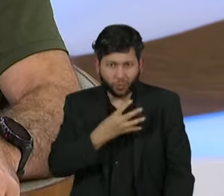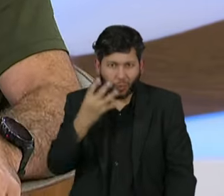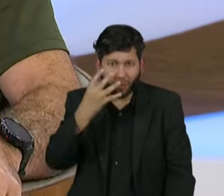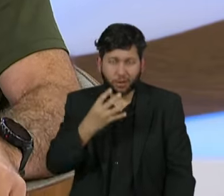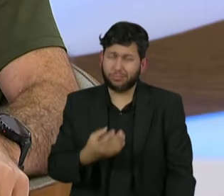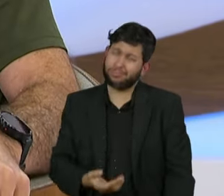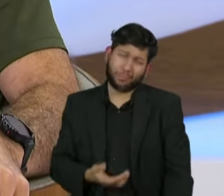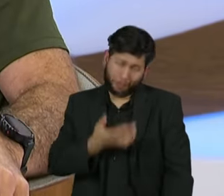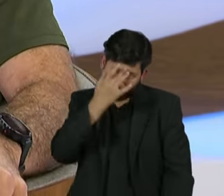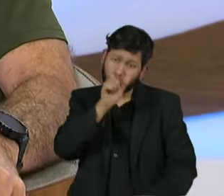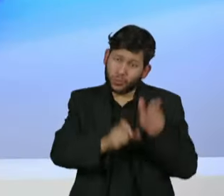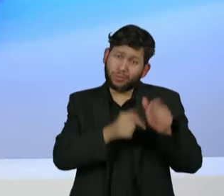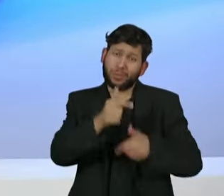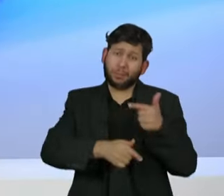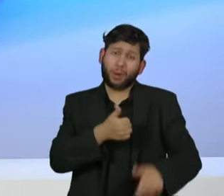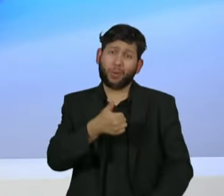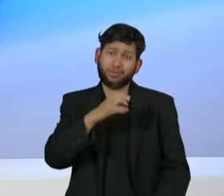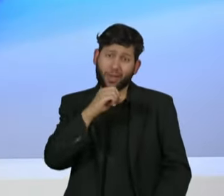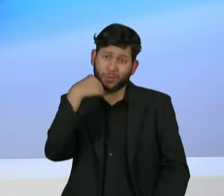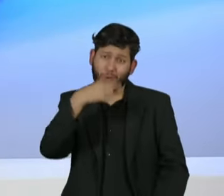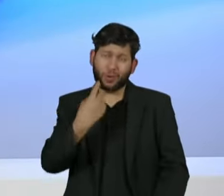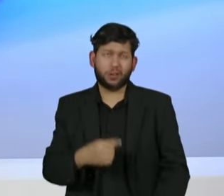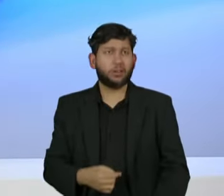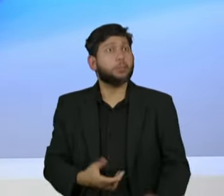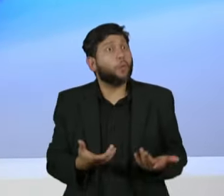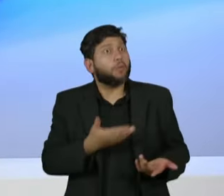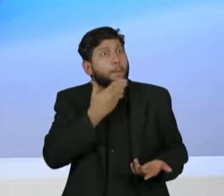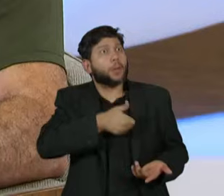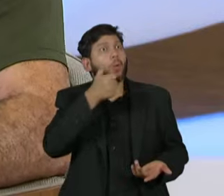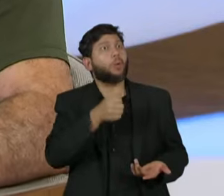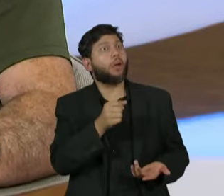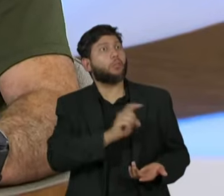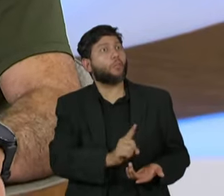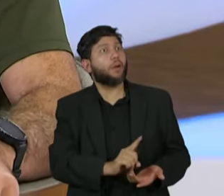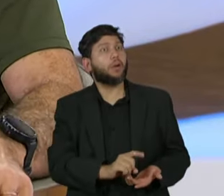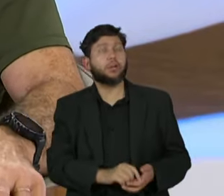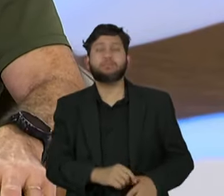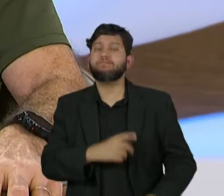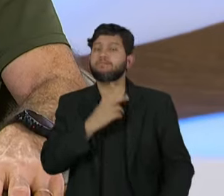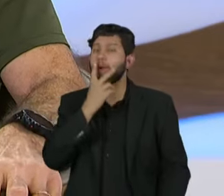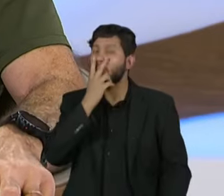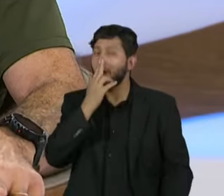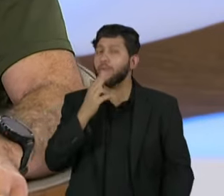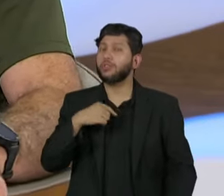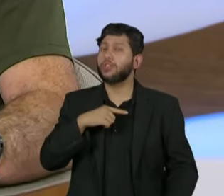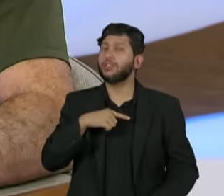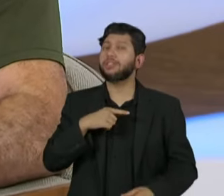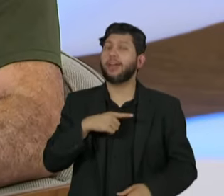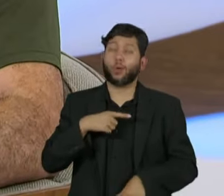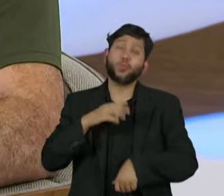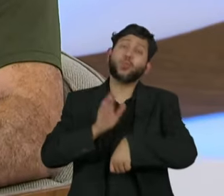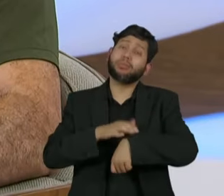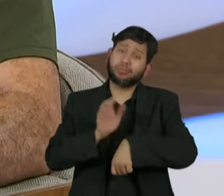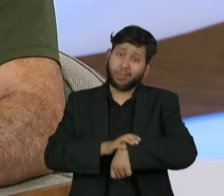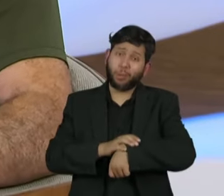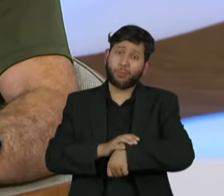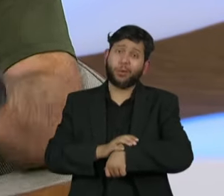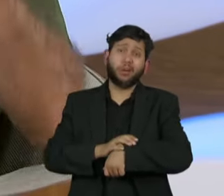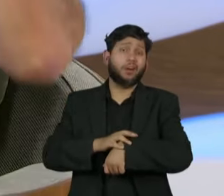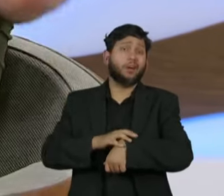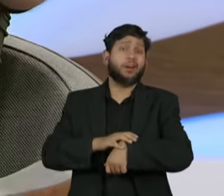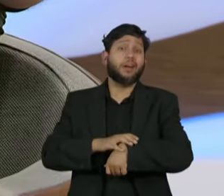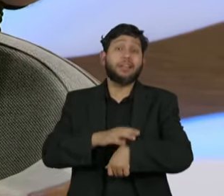elas estão trabalhando 10 ou mais tempo todo não vai melhorar eu acho que a gente tem uma capacidade quase infinita de preencher o nosso tempo no trabalho